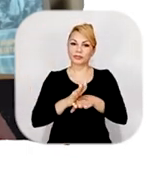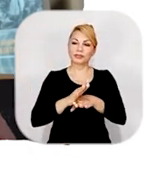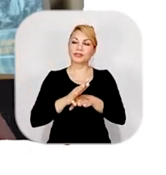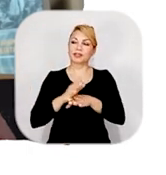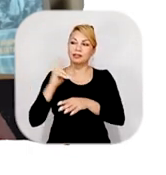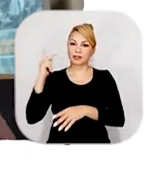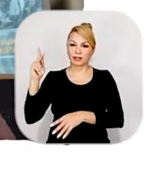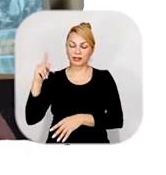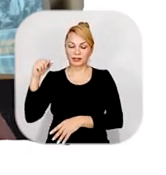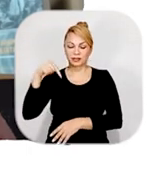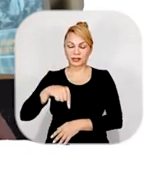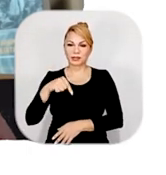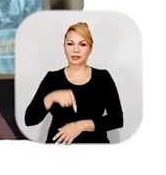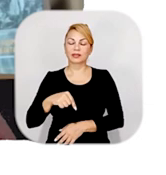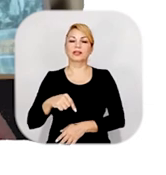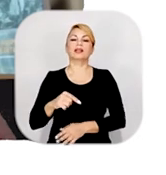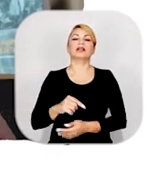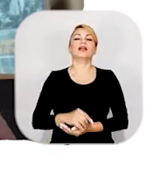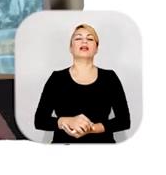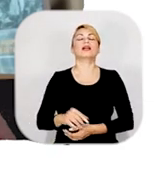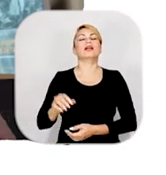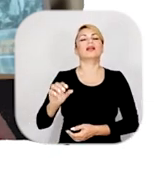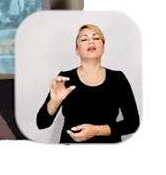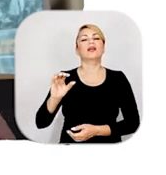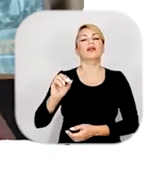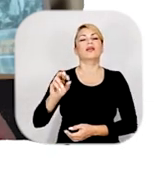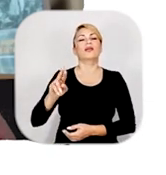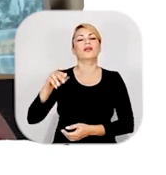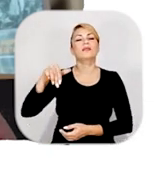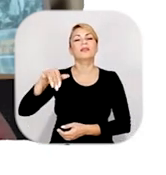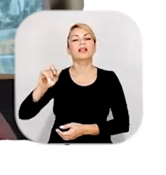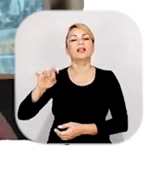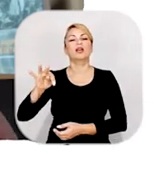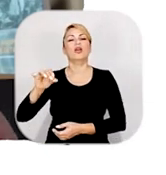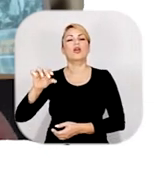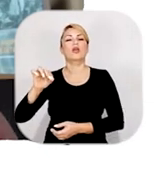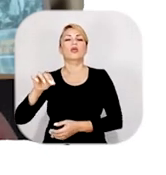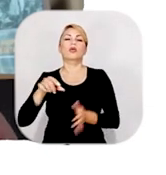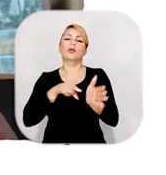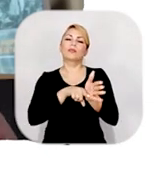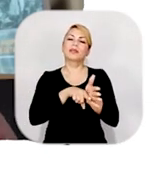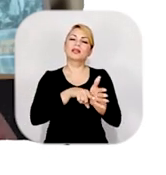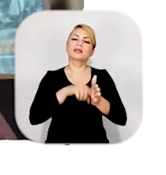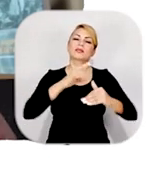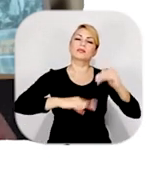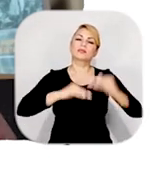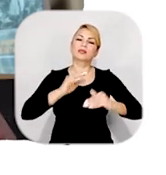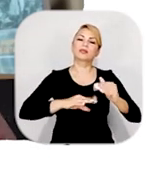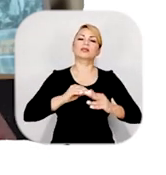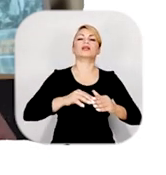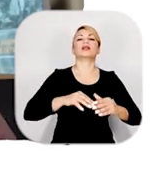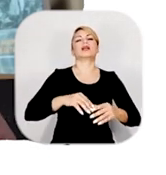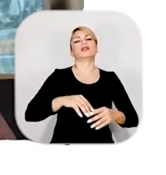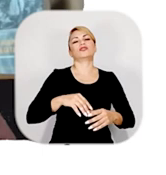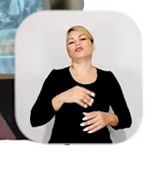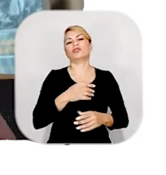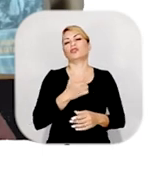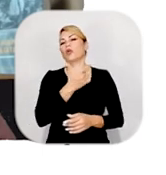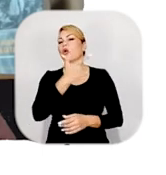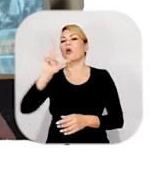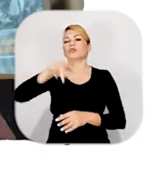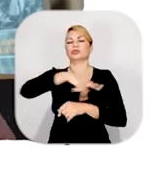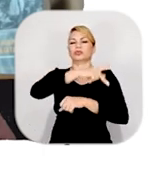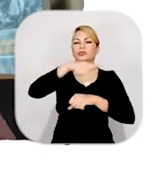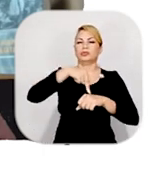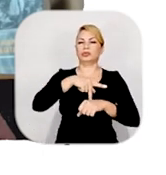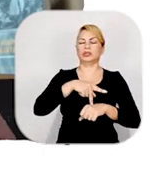para, como ornitólogo também nessa expedição, né, os povos ali do Maranhão, Ceará, Piauí. E depois